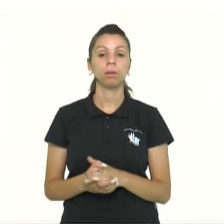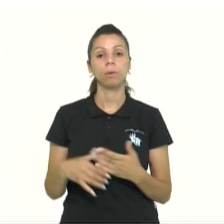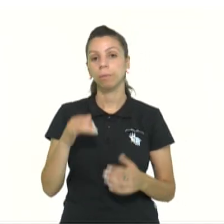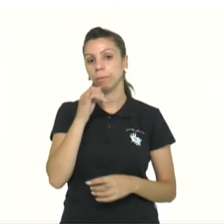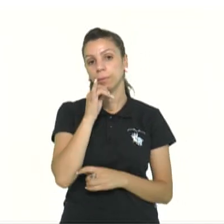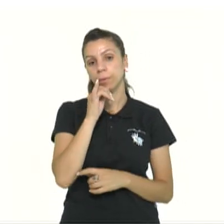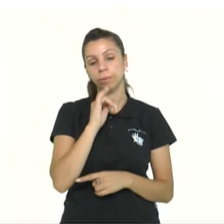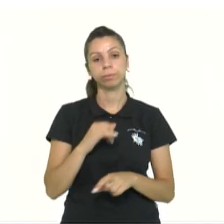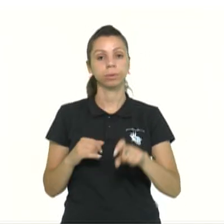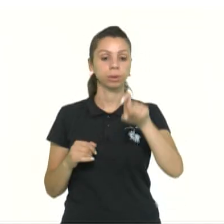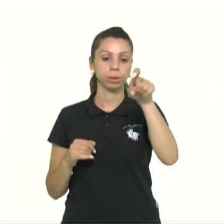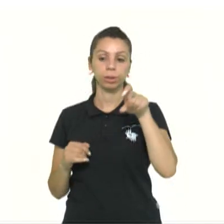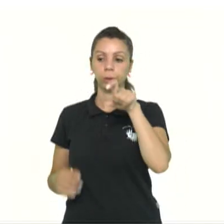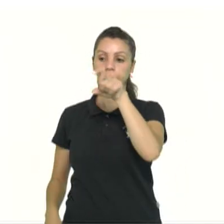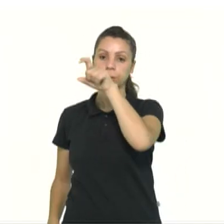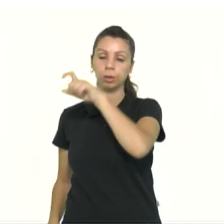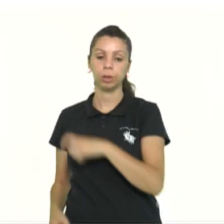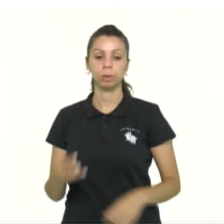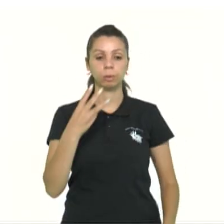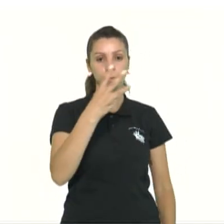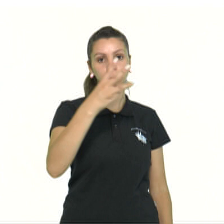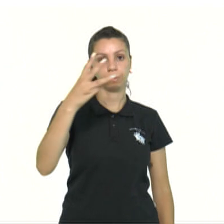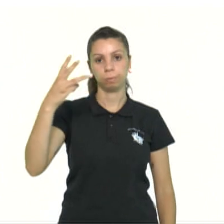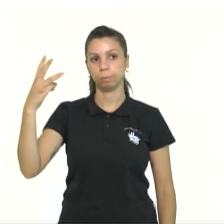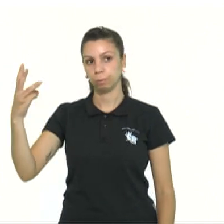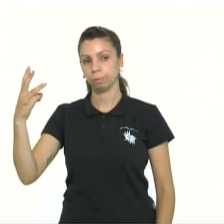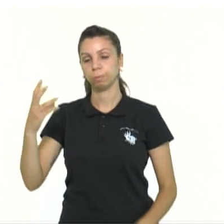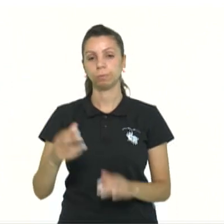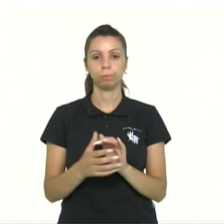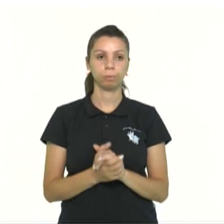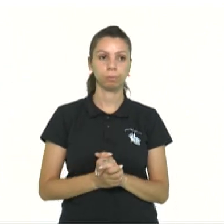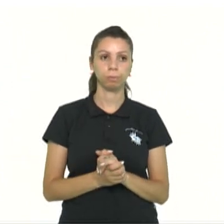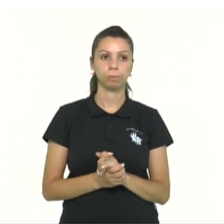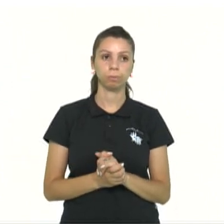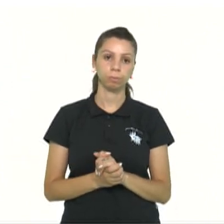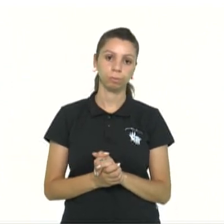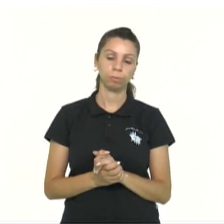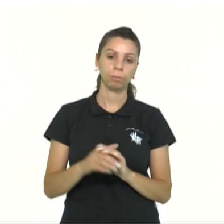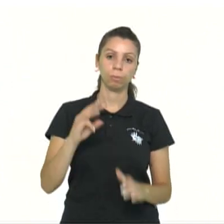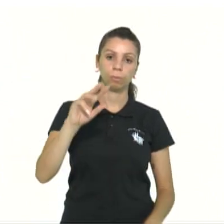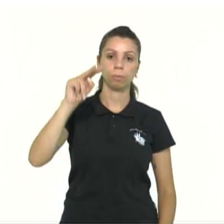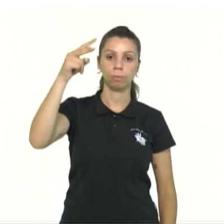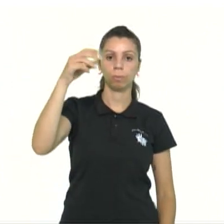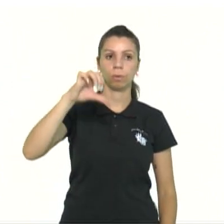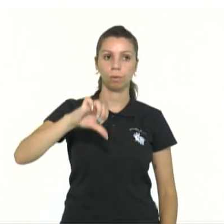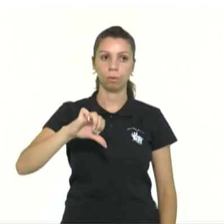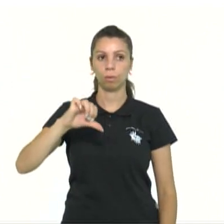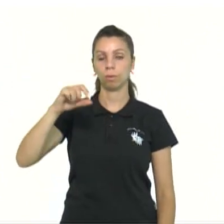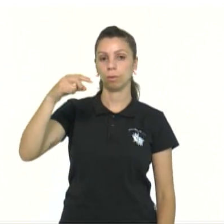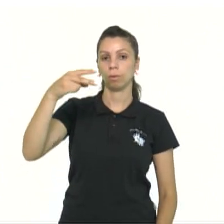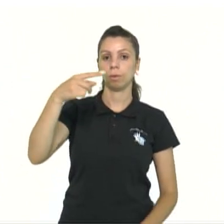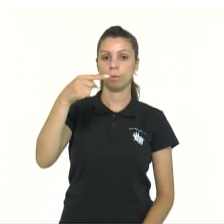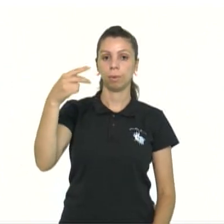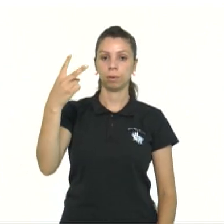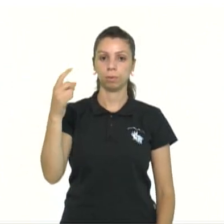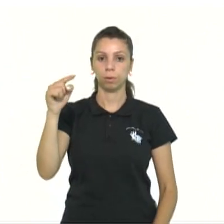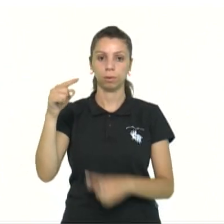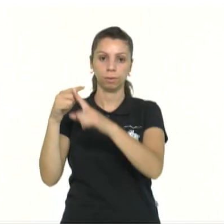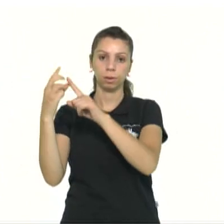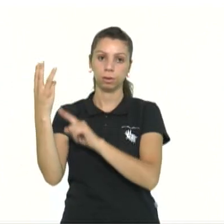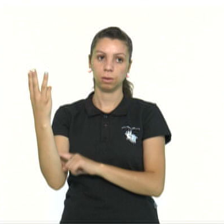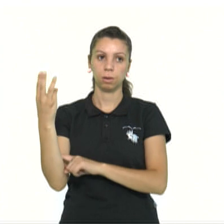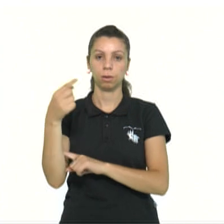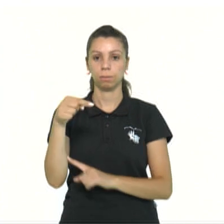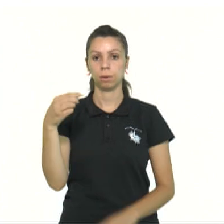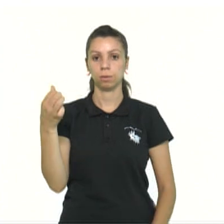coloca 3. 3 elevado ao quadrado e menos 2 vezes 3 aqui. 3 elevado ao quadrado, 9. Menos 2 vezes 3, menos 6.